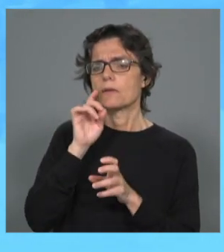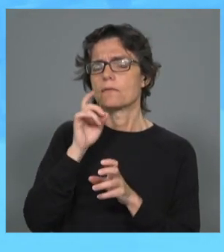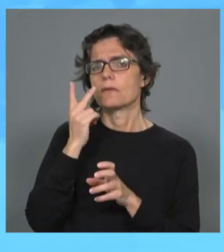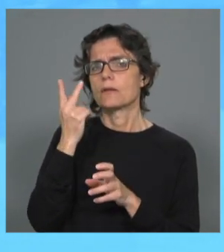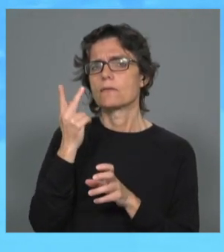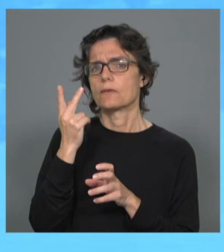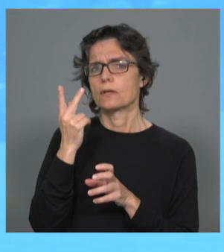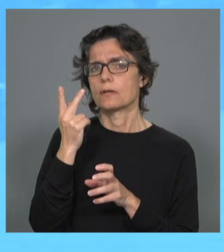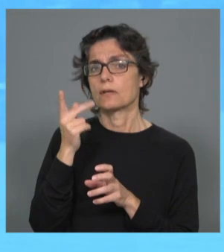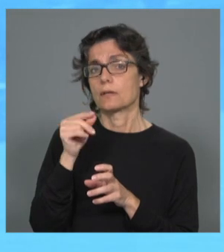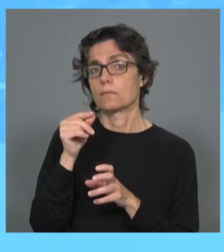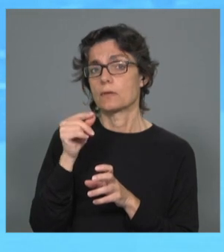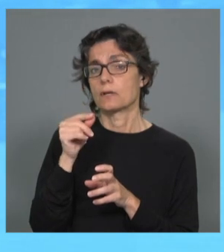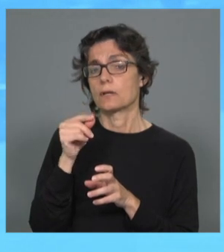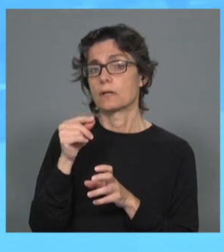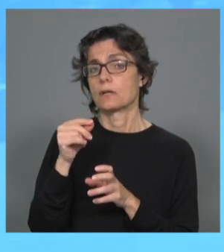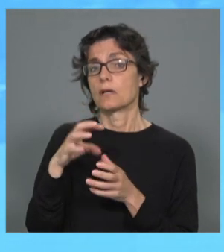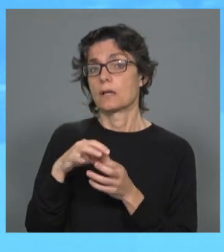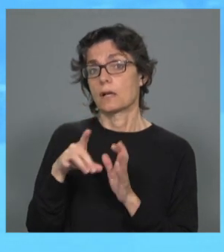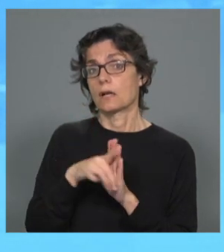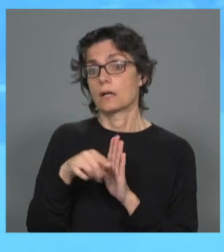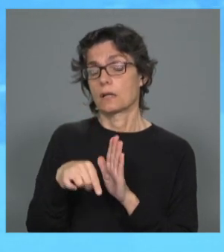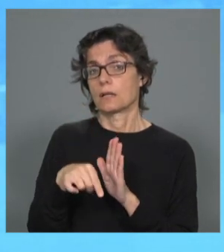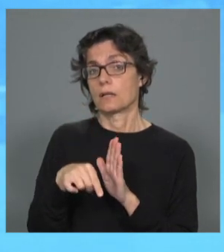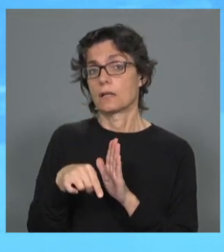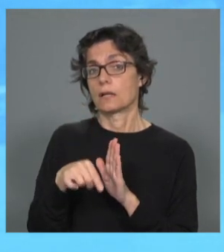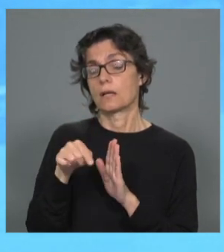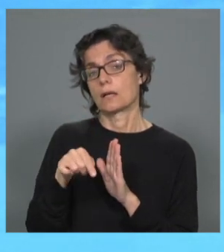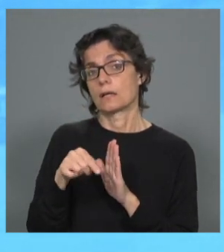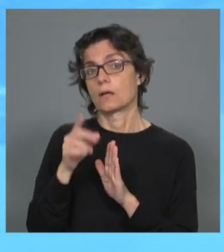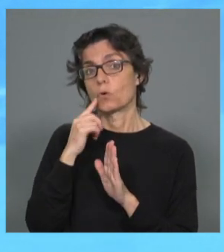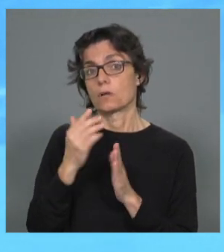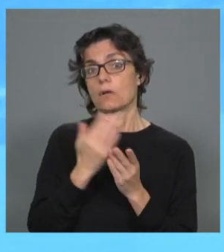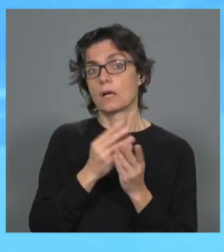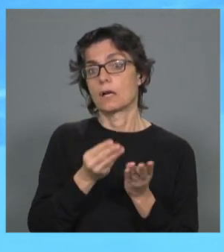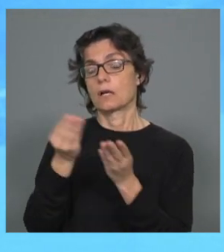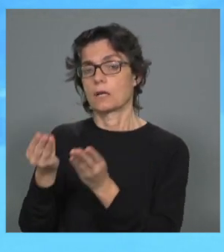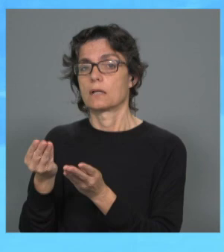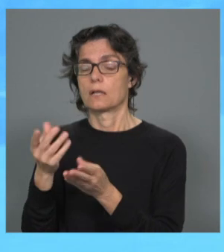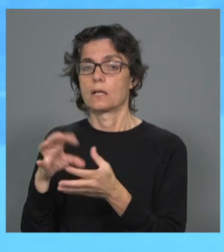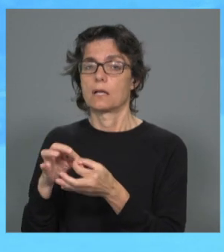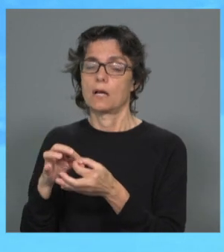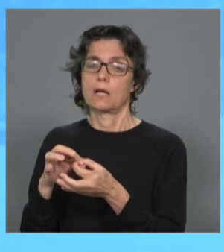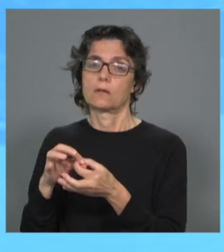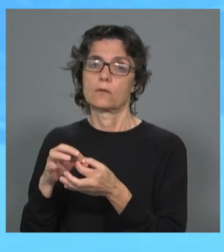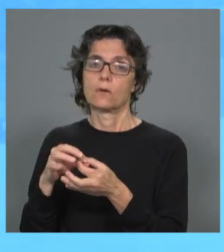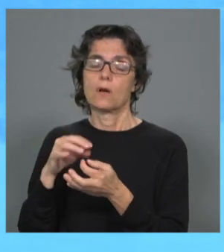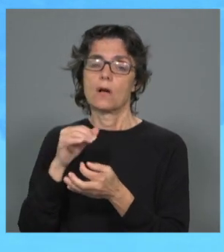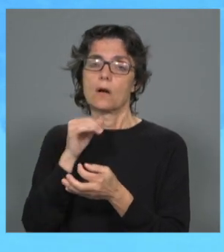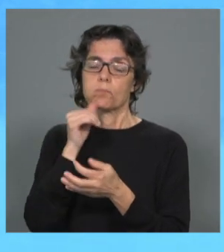contexto também legal em Portugal, onde se retoma o dossiê da eutanásia, do debate da